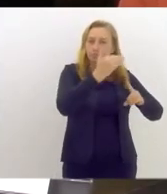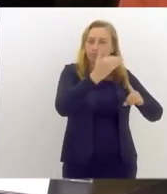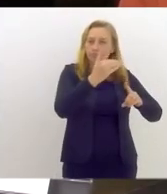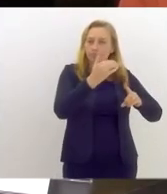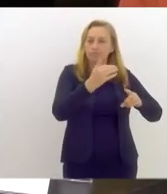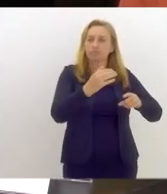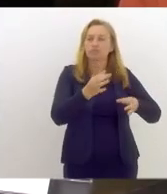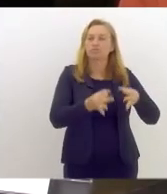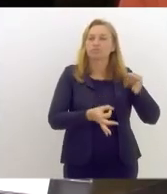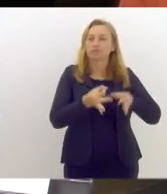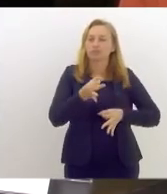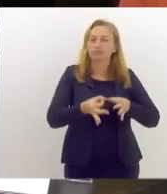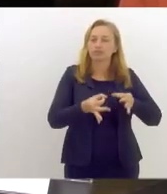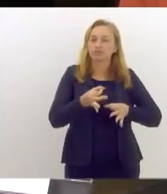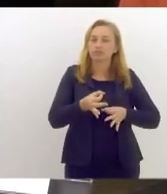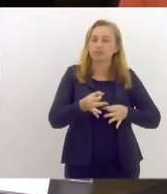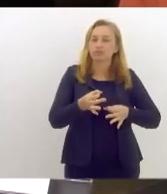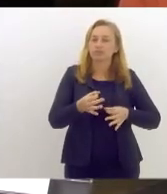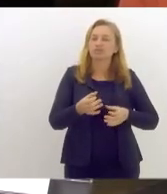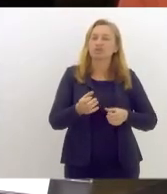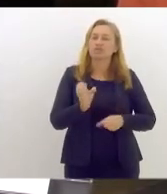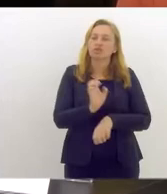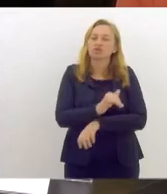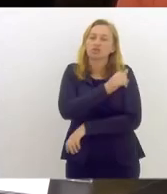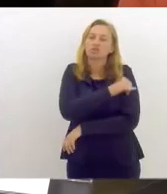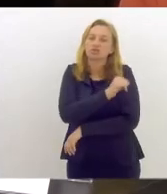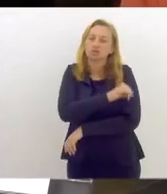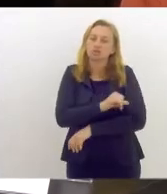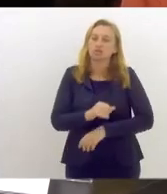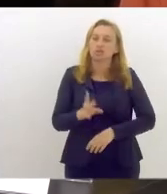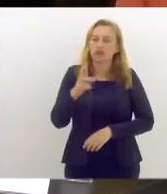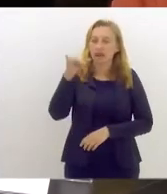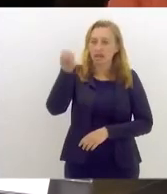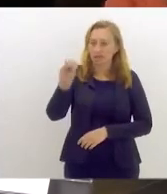do Estado do Rio de Janeiro Ricardo Rodrigues Cardoso